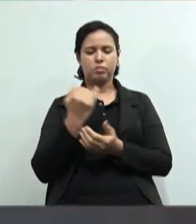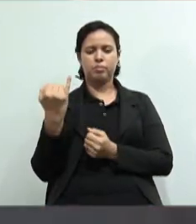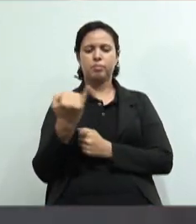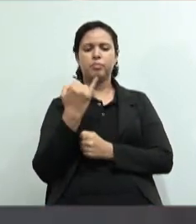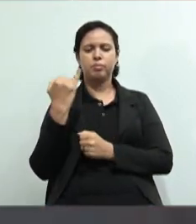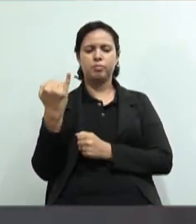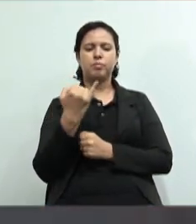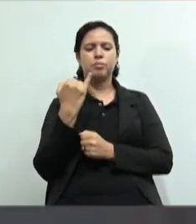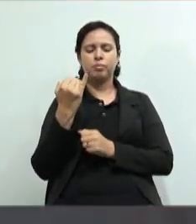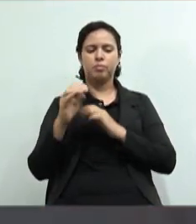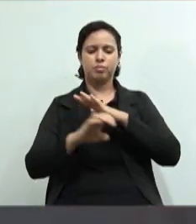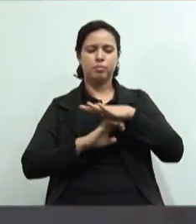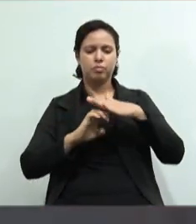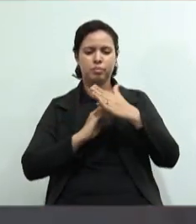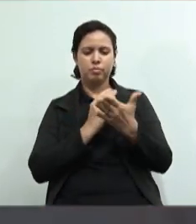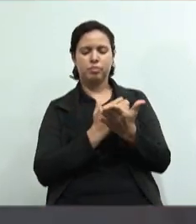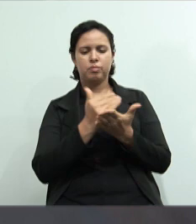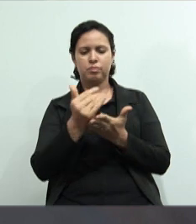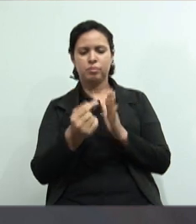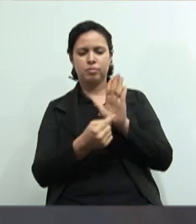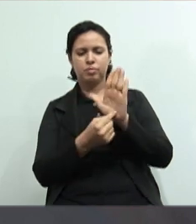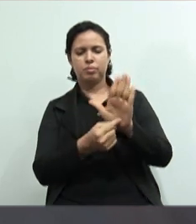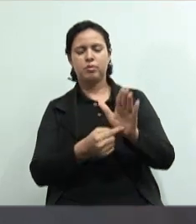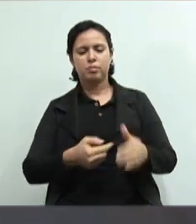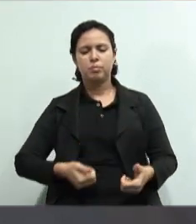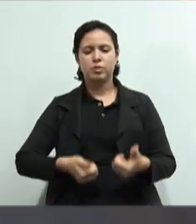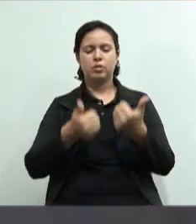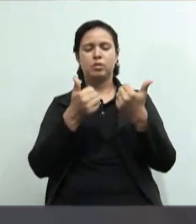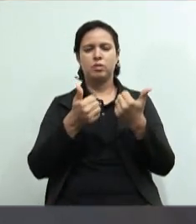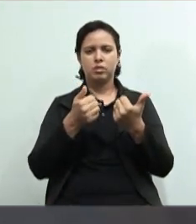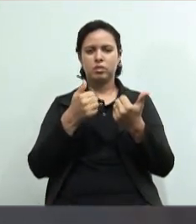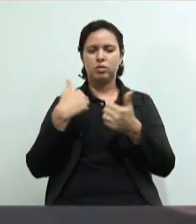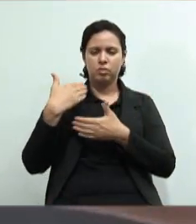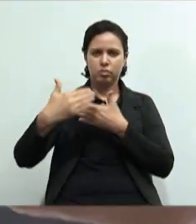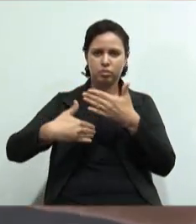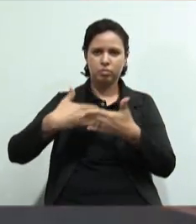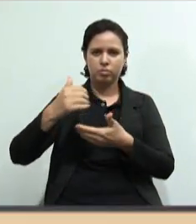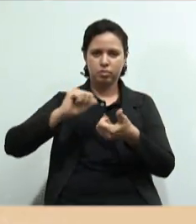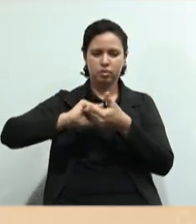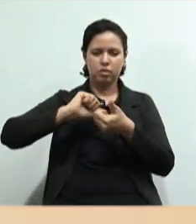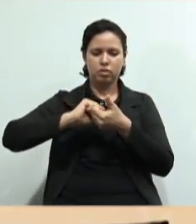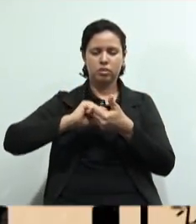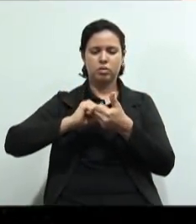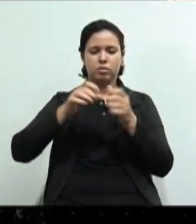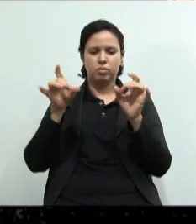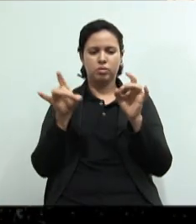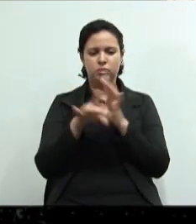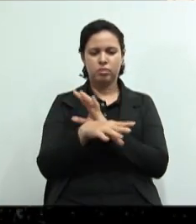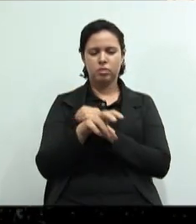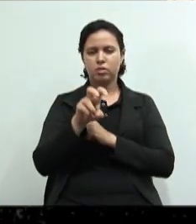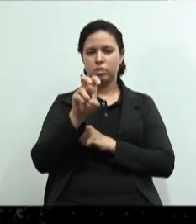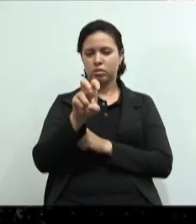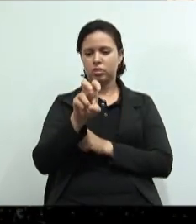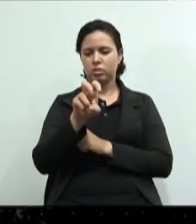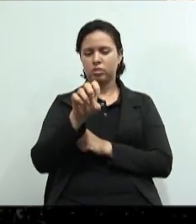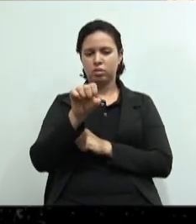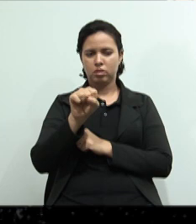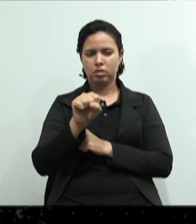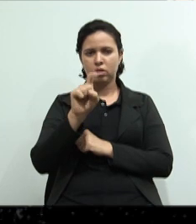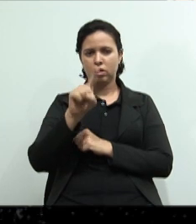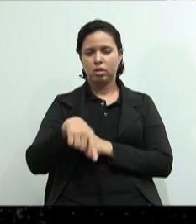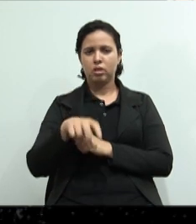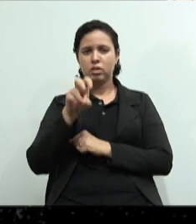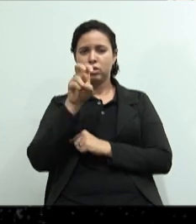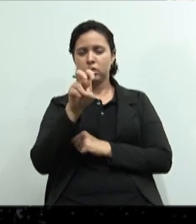fundamentais das empresas comecem a apresentar melhorias rumo à qualidade total. O nome 5S vem de 5